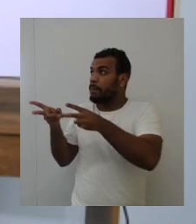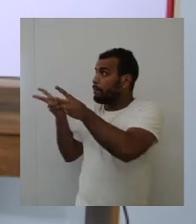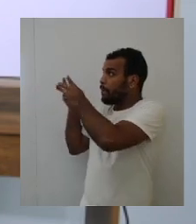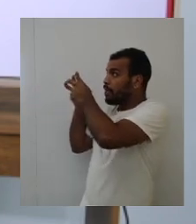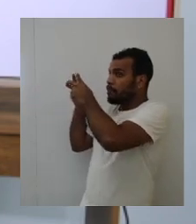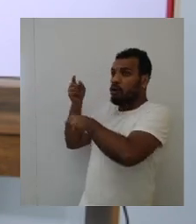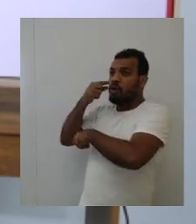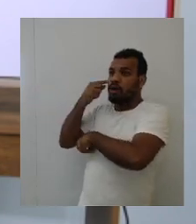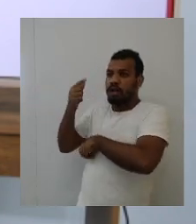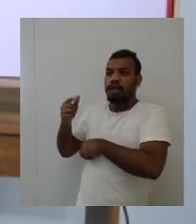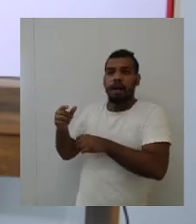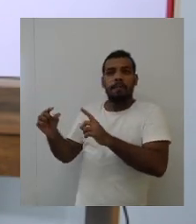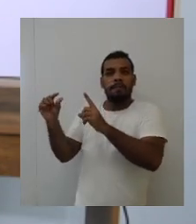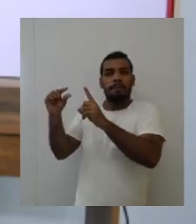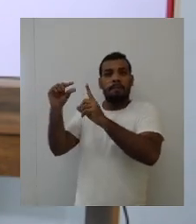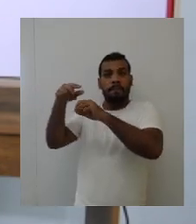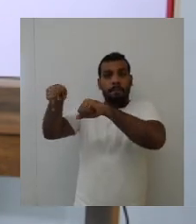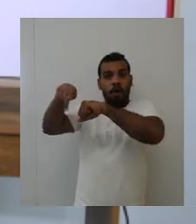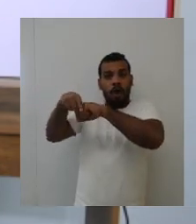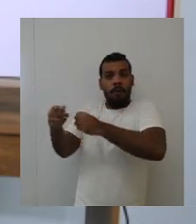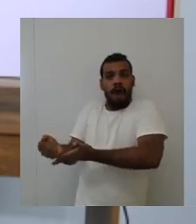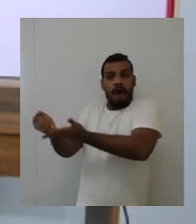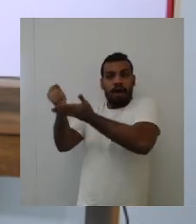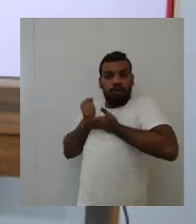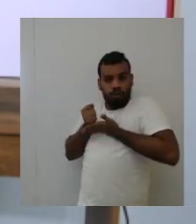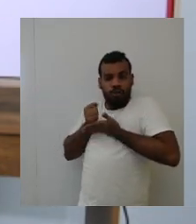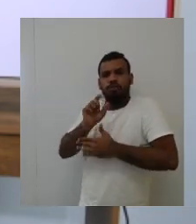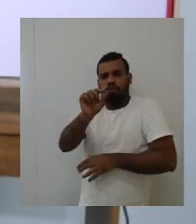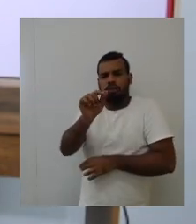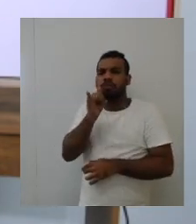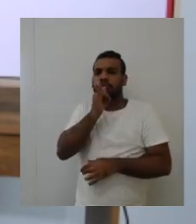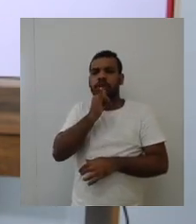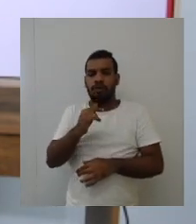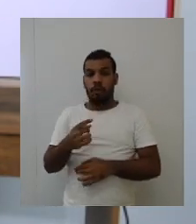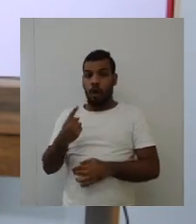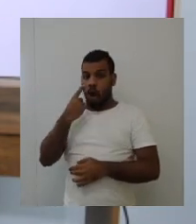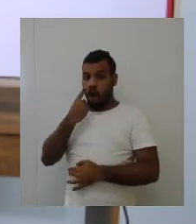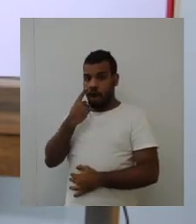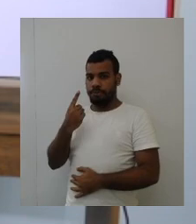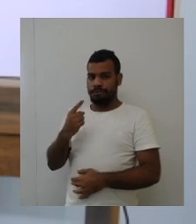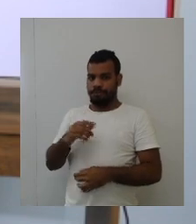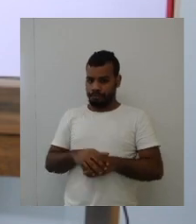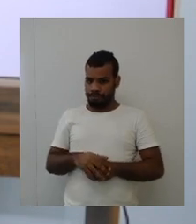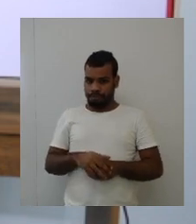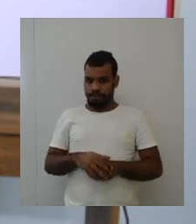estão servindo, não é, para fazer, primeiro, a